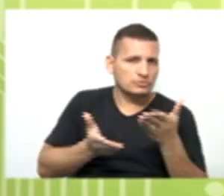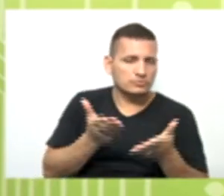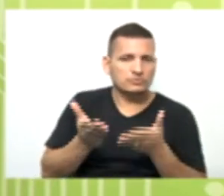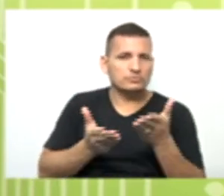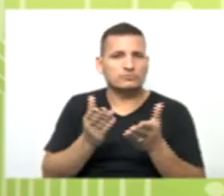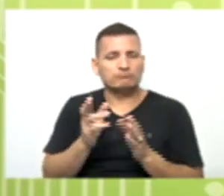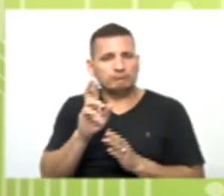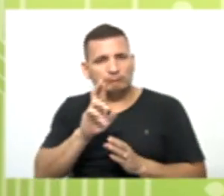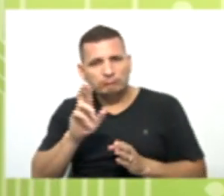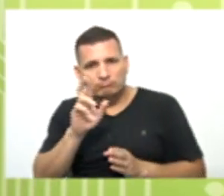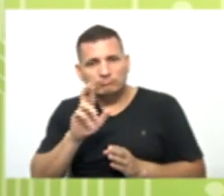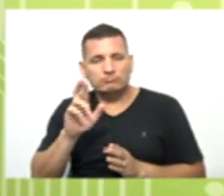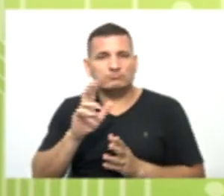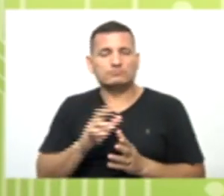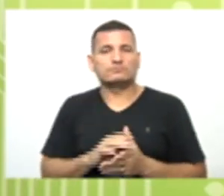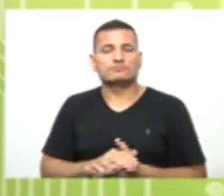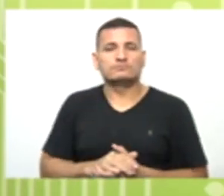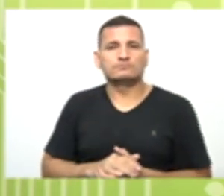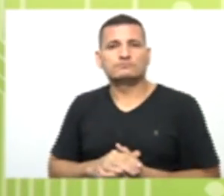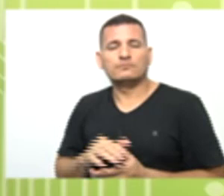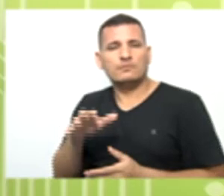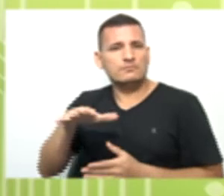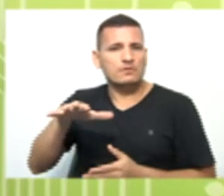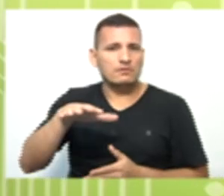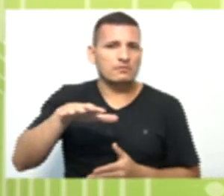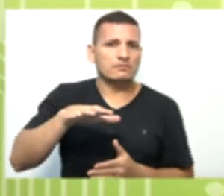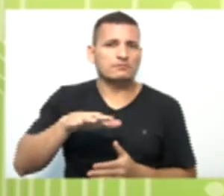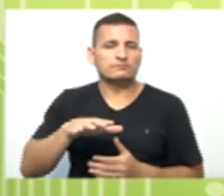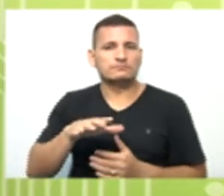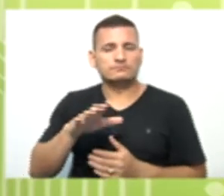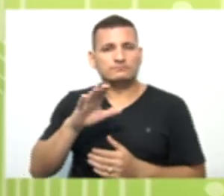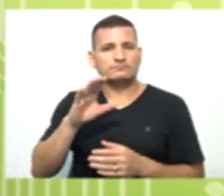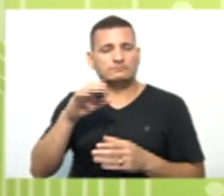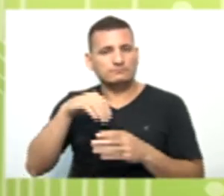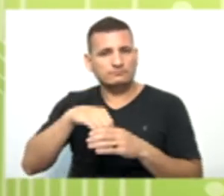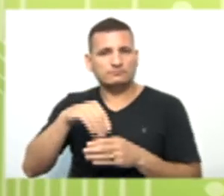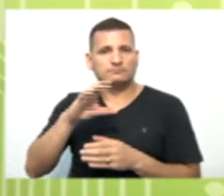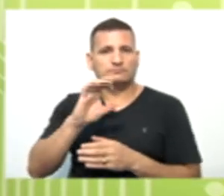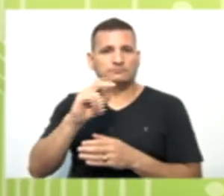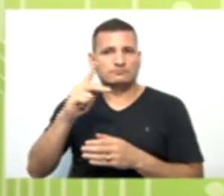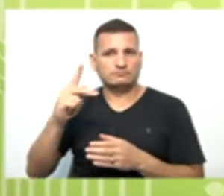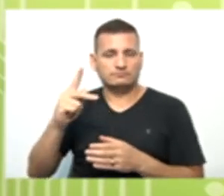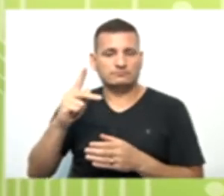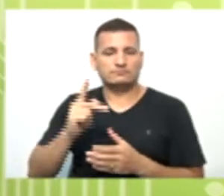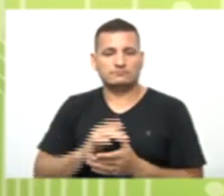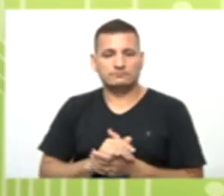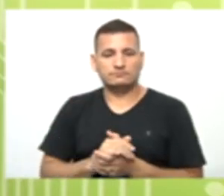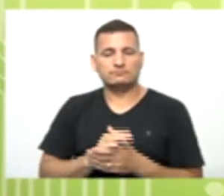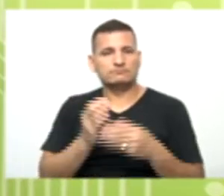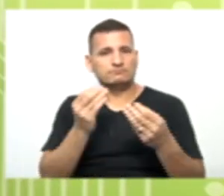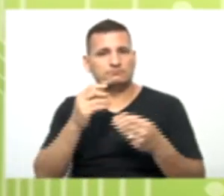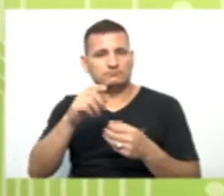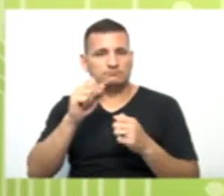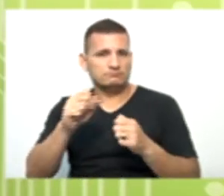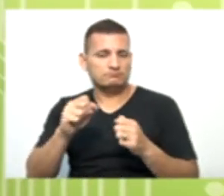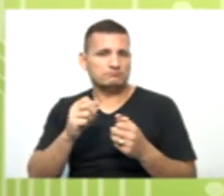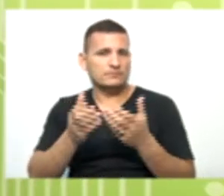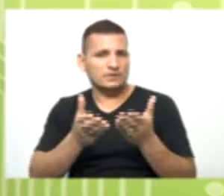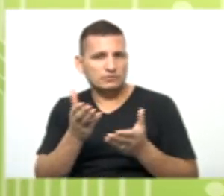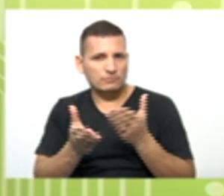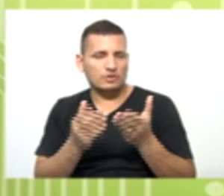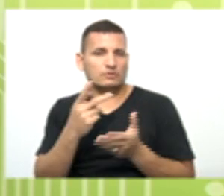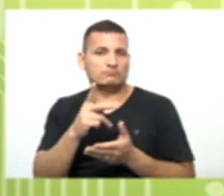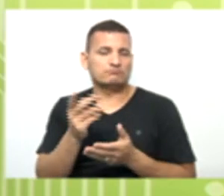de observar o ambiente da cooperativa, como é que ela pode fazer o atendimento dos